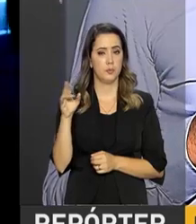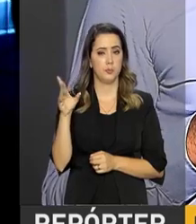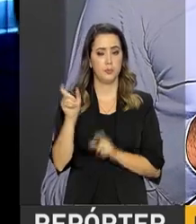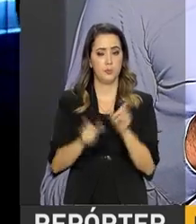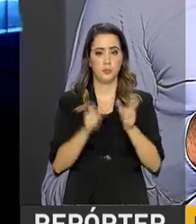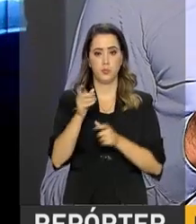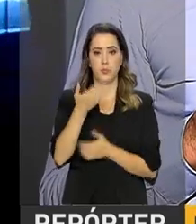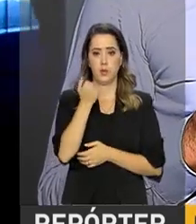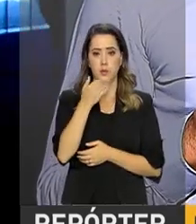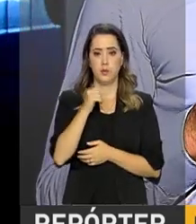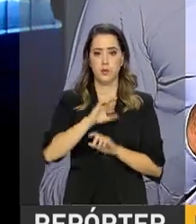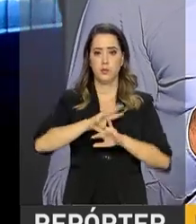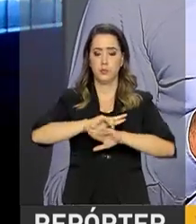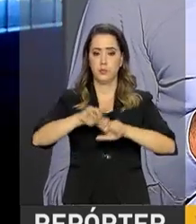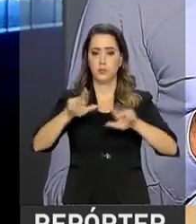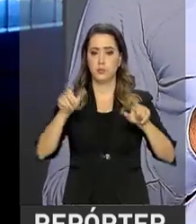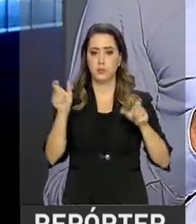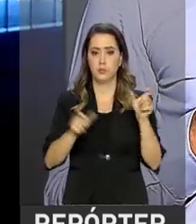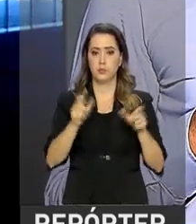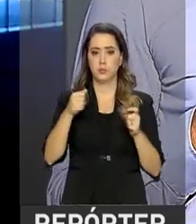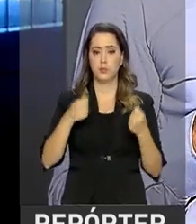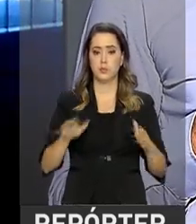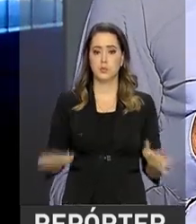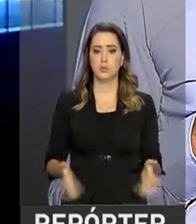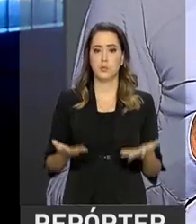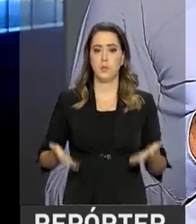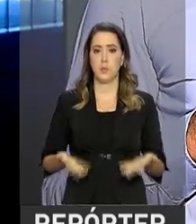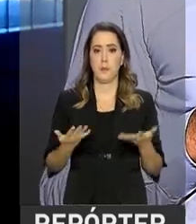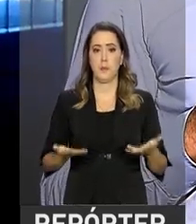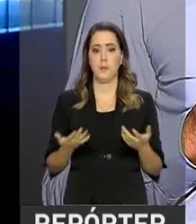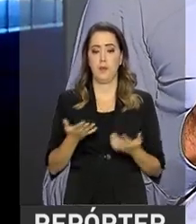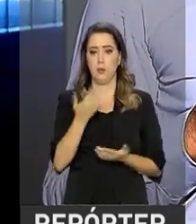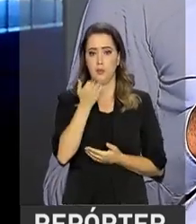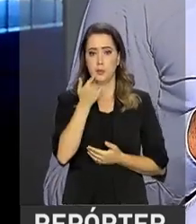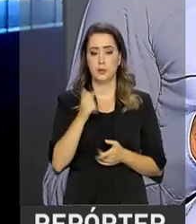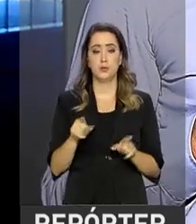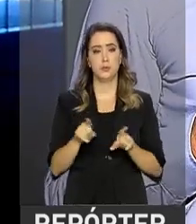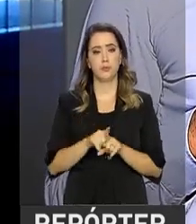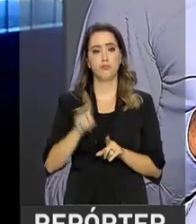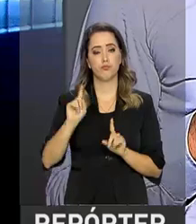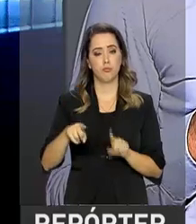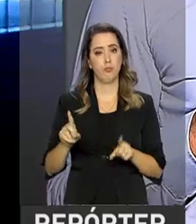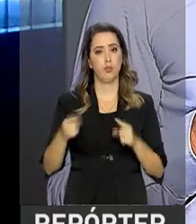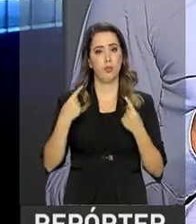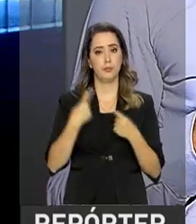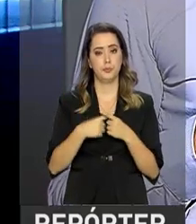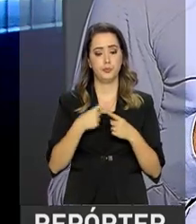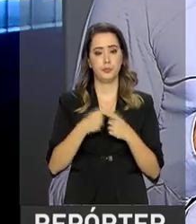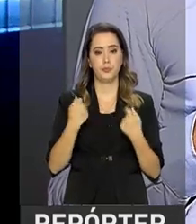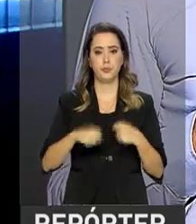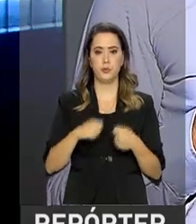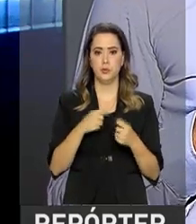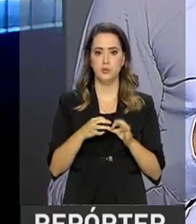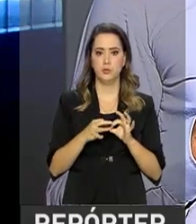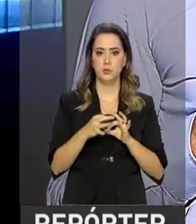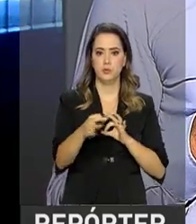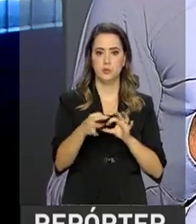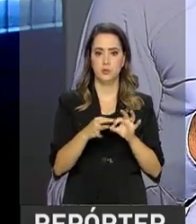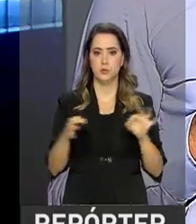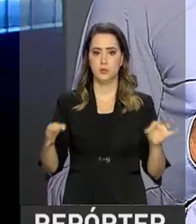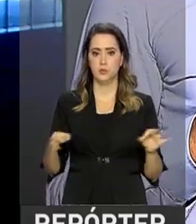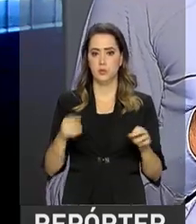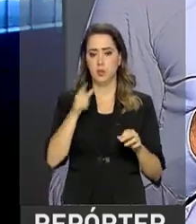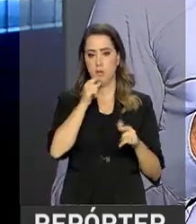para alimentar tanta gente é preciso produzir mais alimento. Um desafio, já que para isso é necessário investir